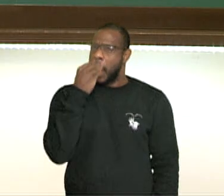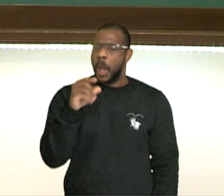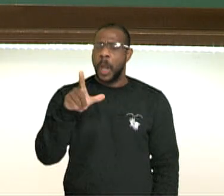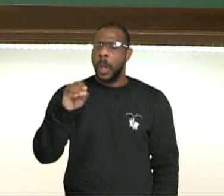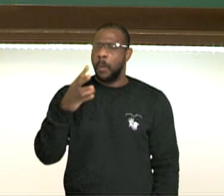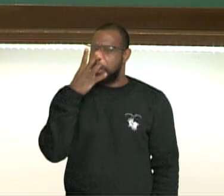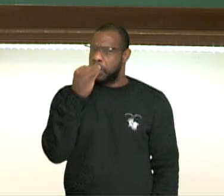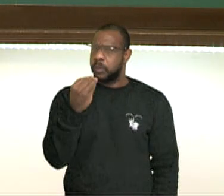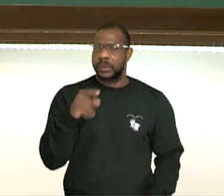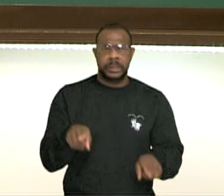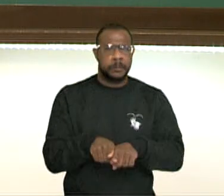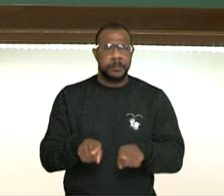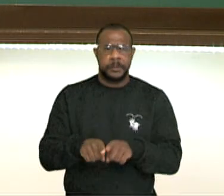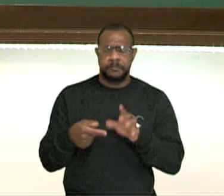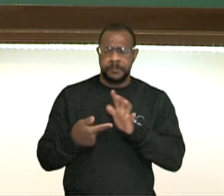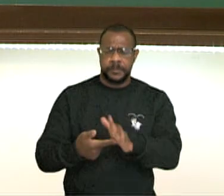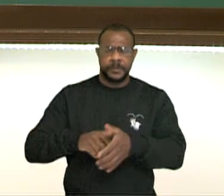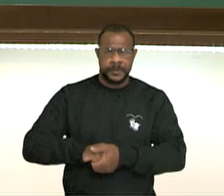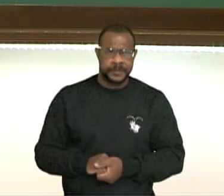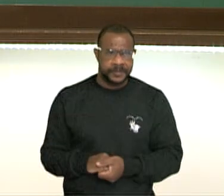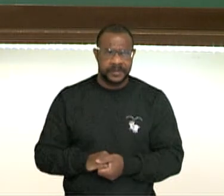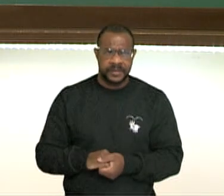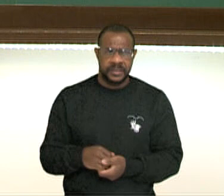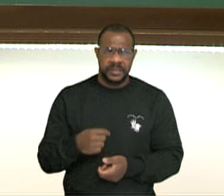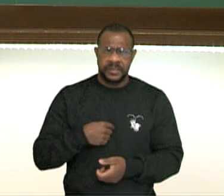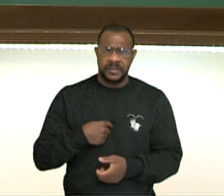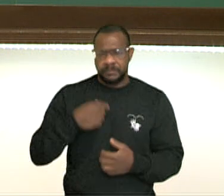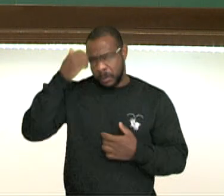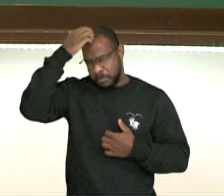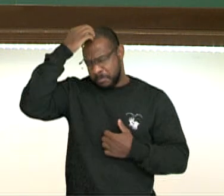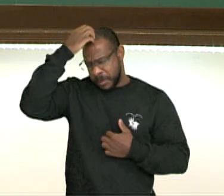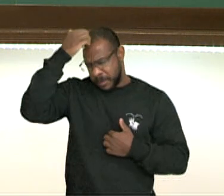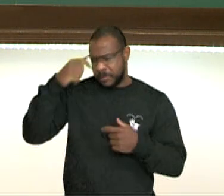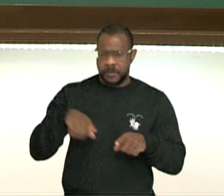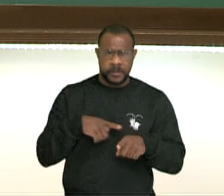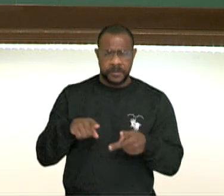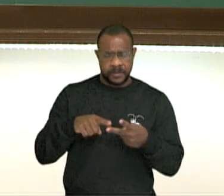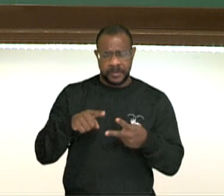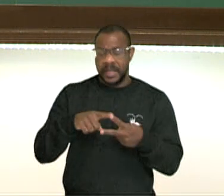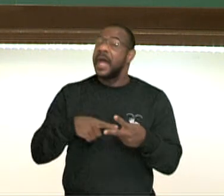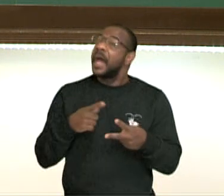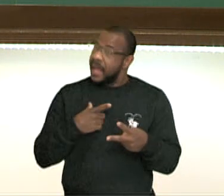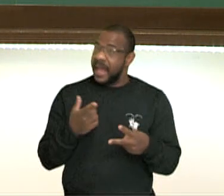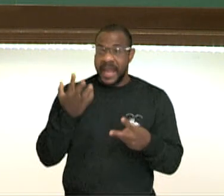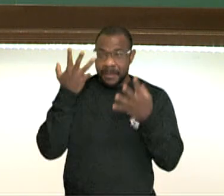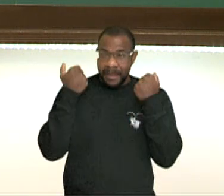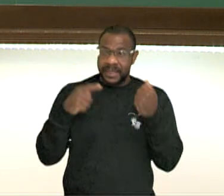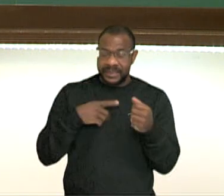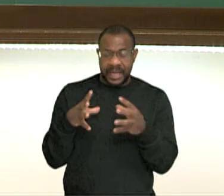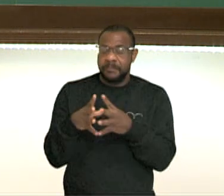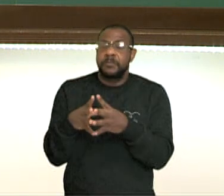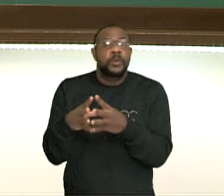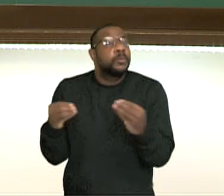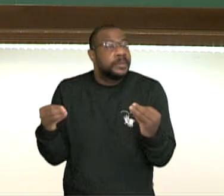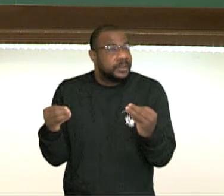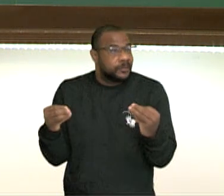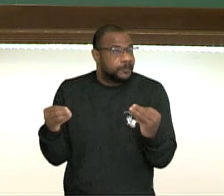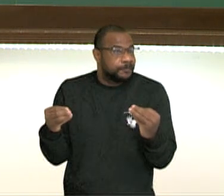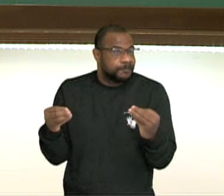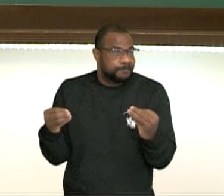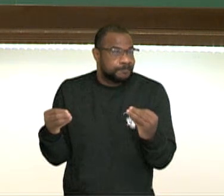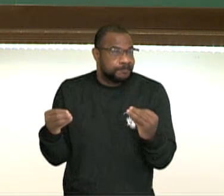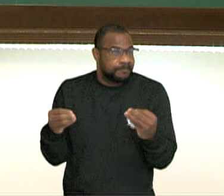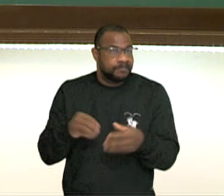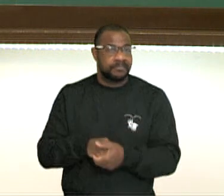são, pelo teu conhecimento de mundo, você vai lembrar que são animais que estão em extinção. Quando eu começo com um além